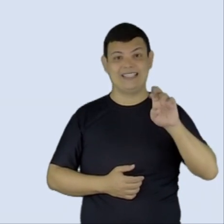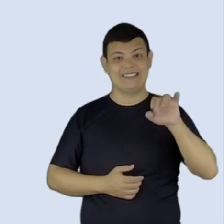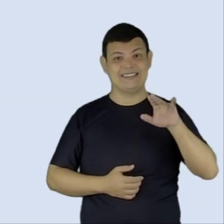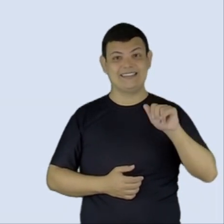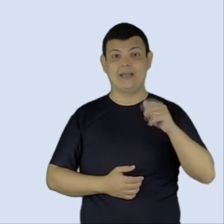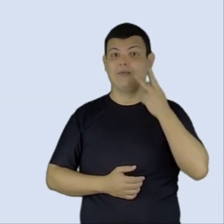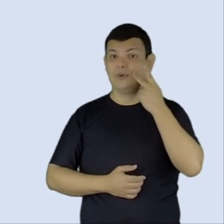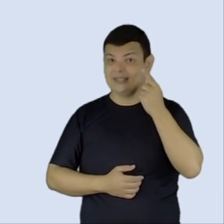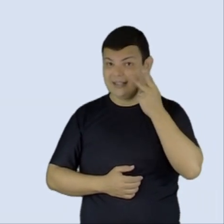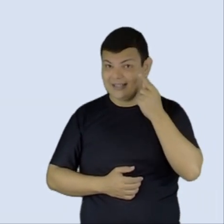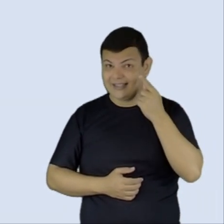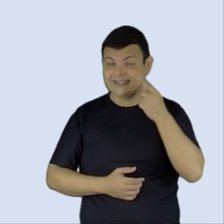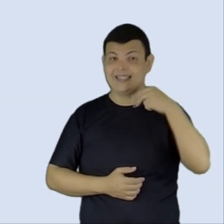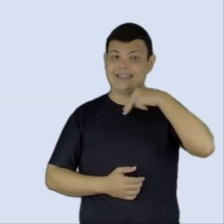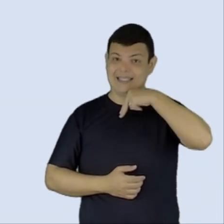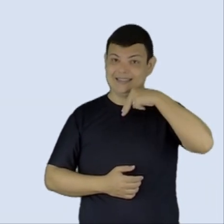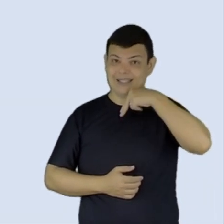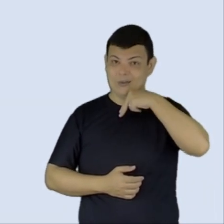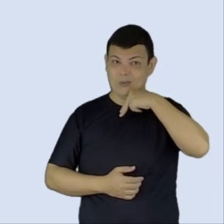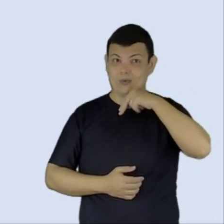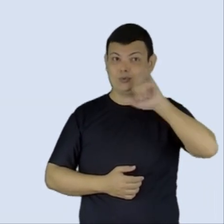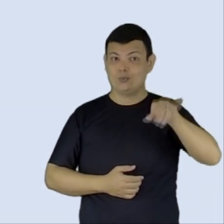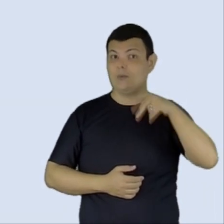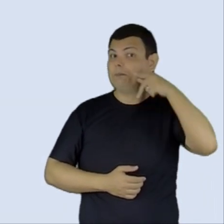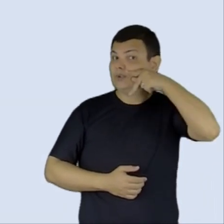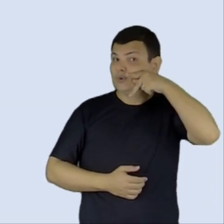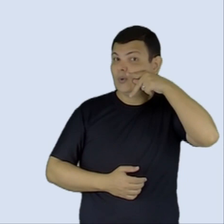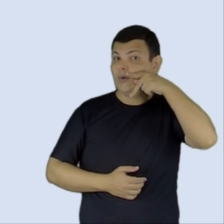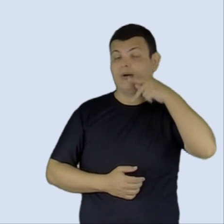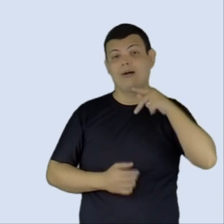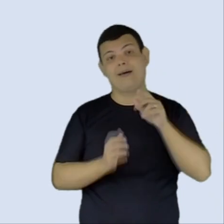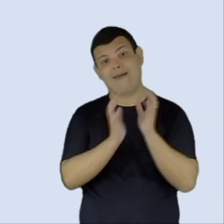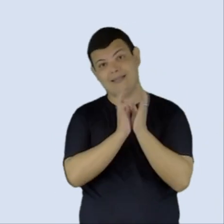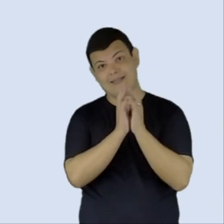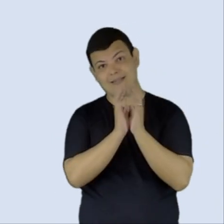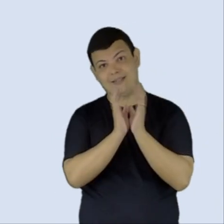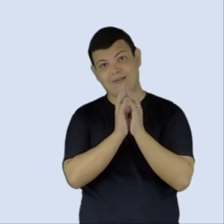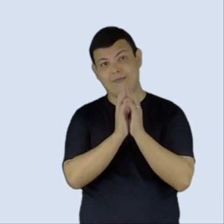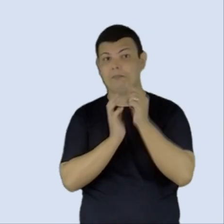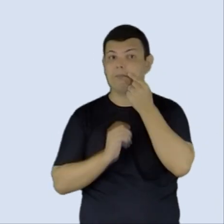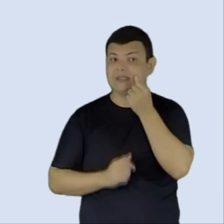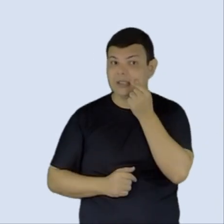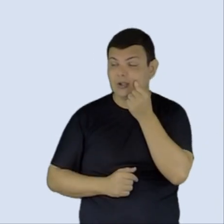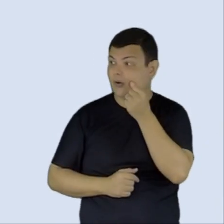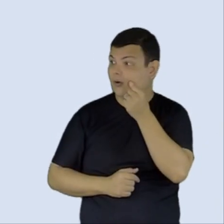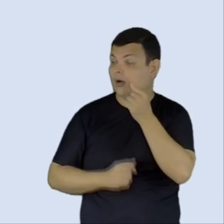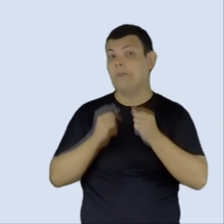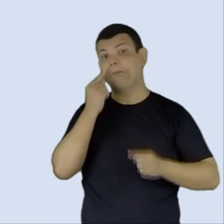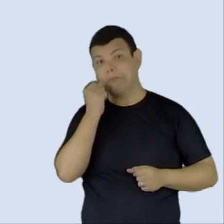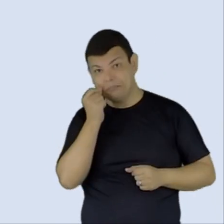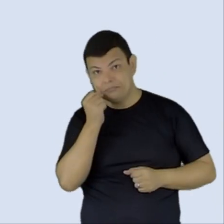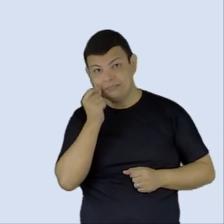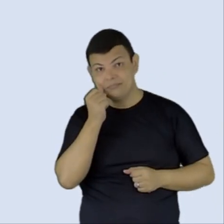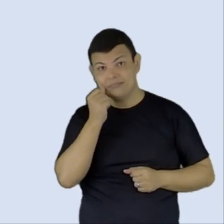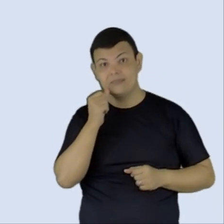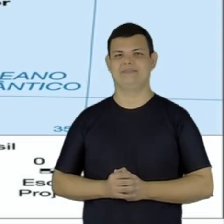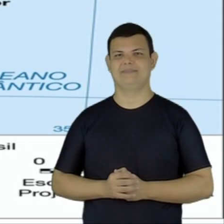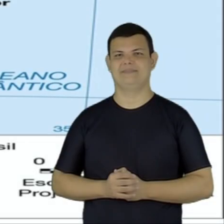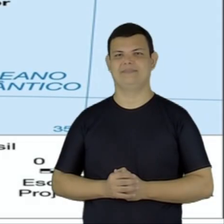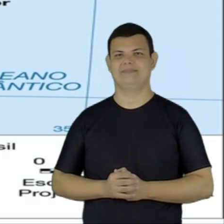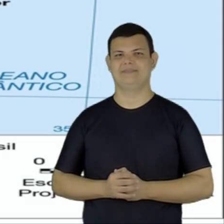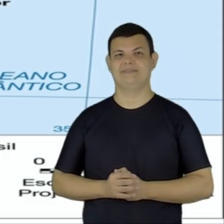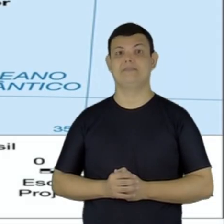Teresina, Fortaleza, Natal, João Pessoa, Recife, Maceió, Aracaju e